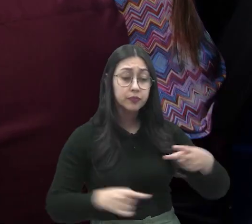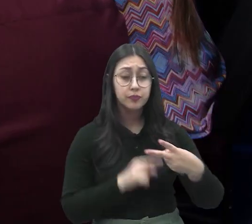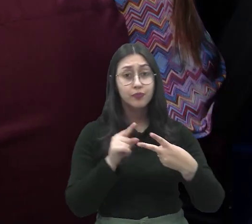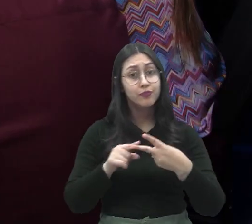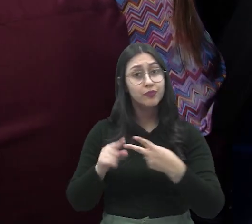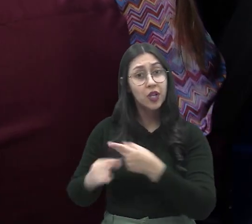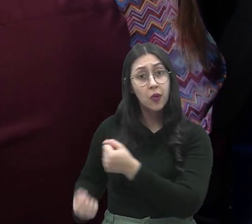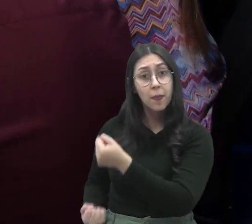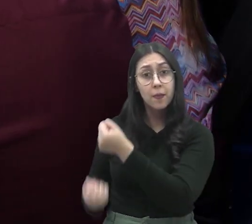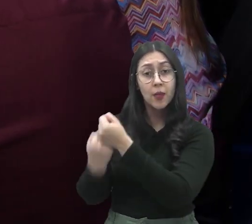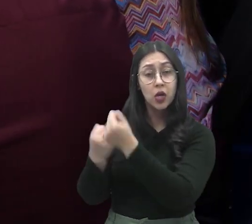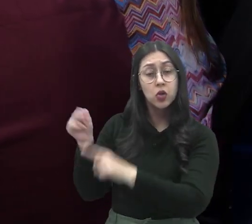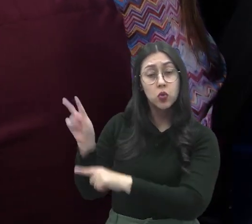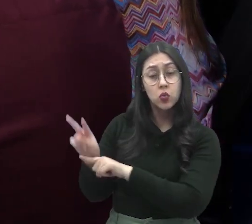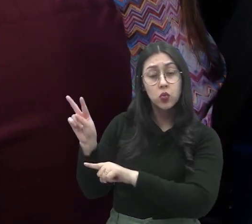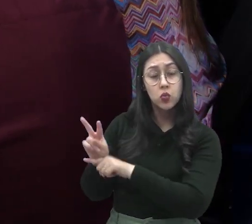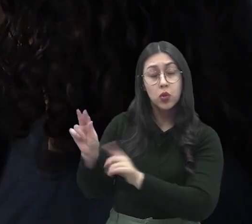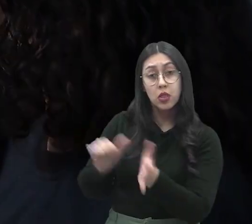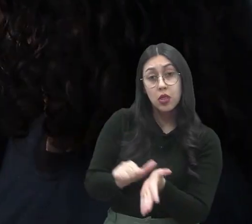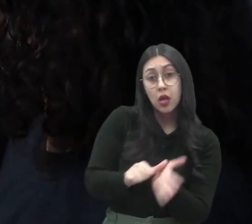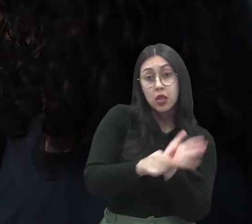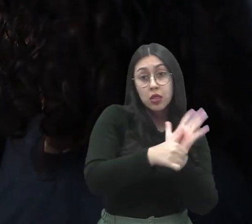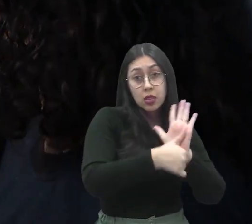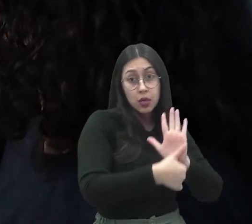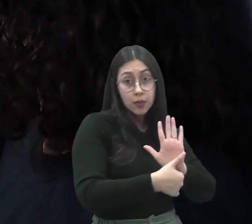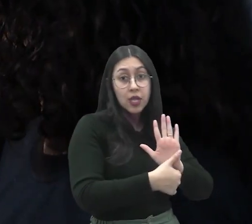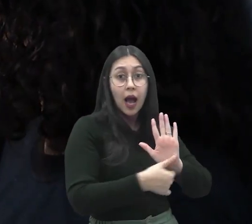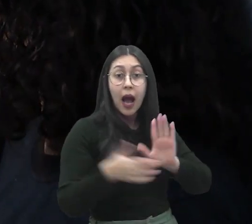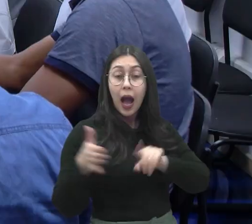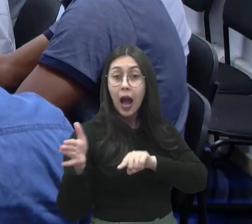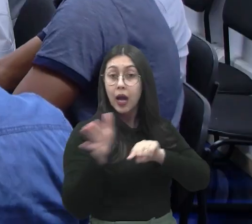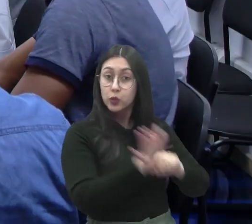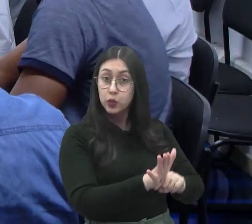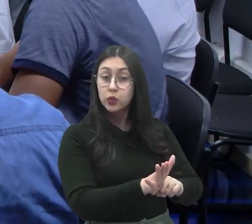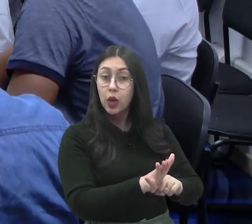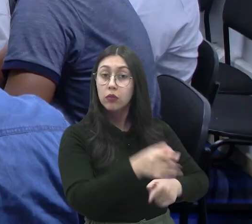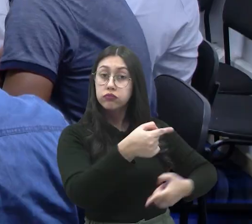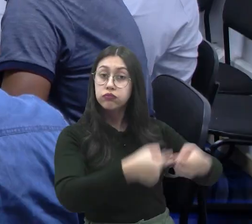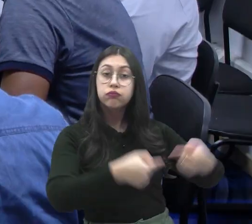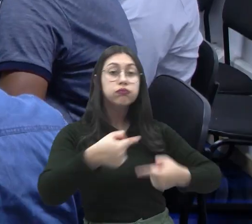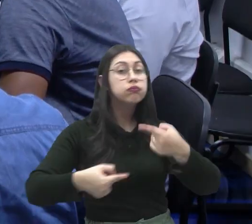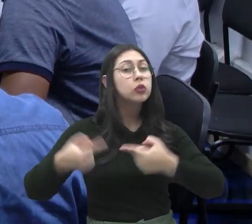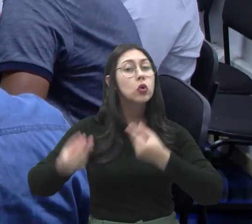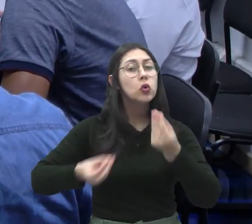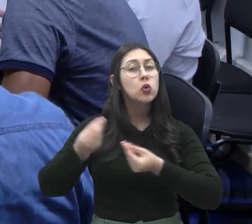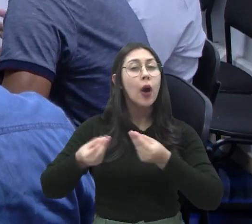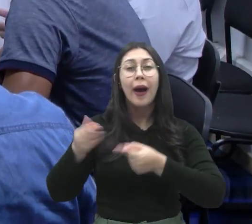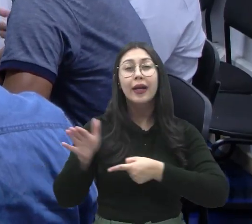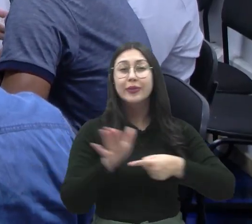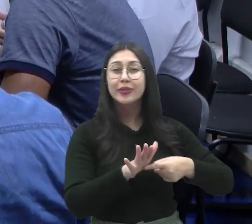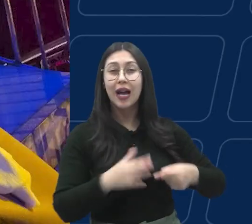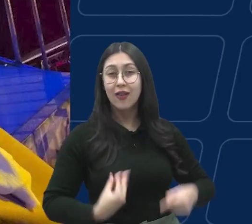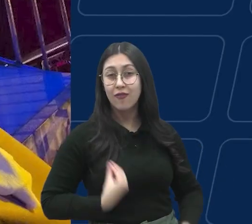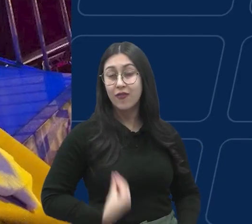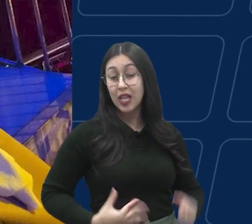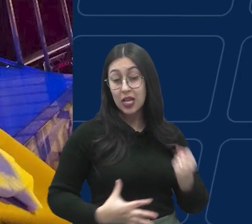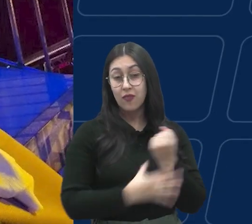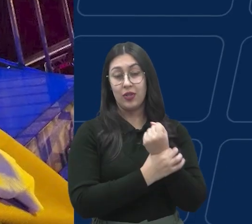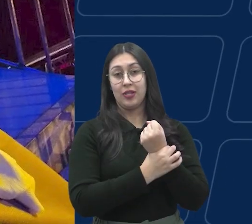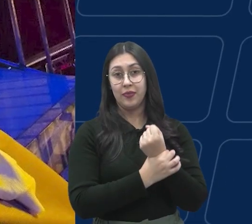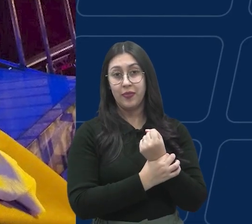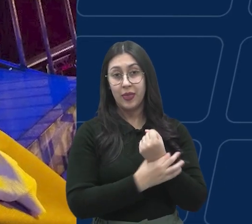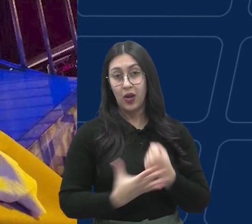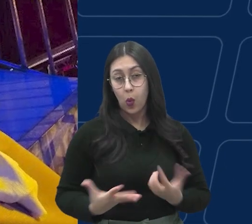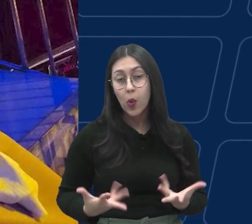a em defesa das pessoas com síndrome de Down, debatem com a comunidade as medidas para assegurar qualidade de vida. Quem